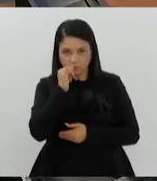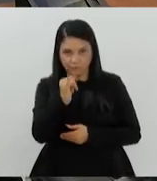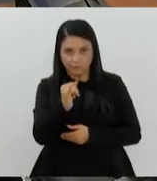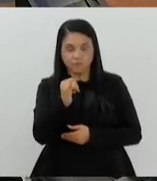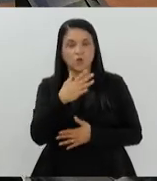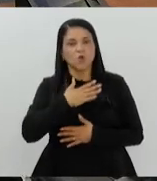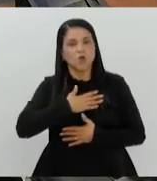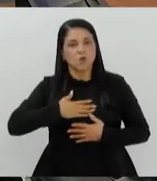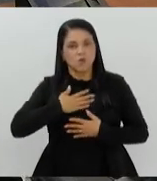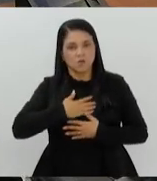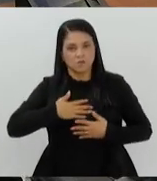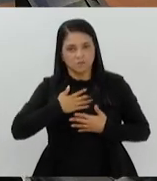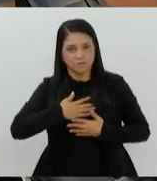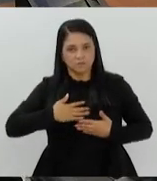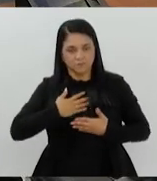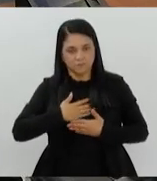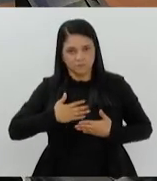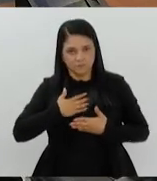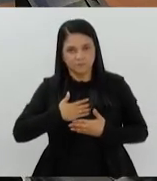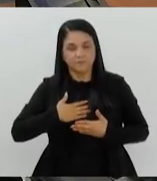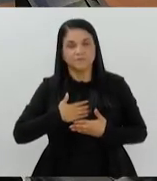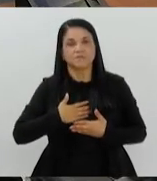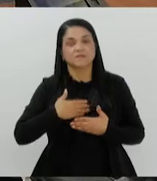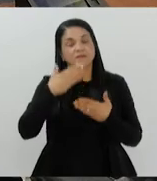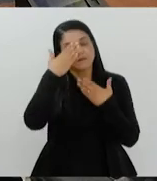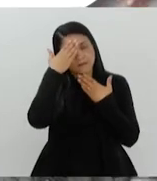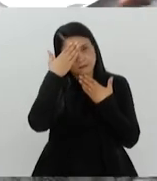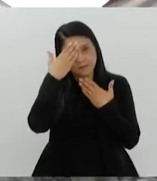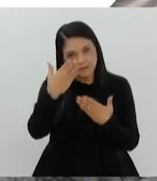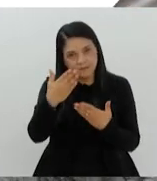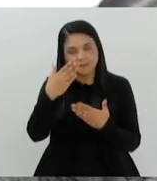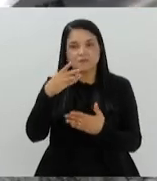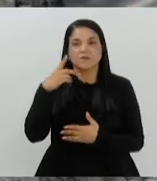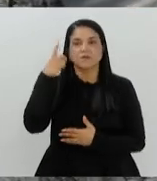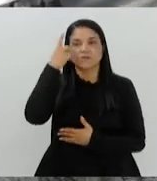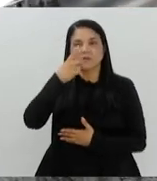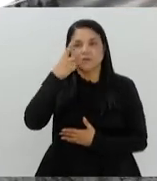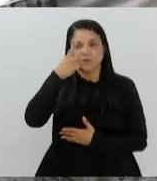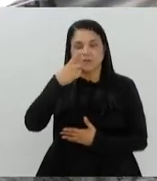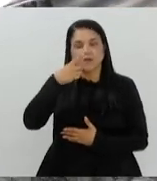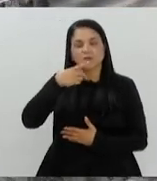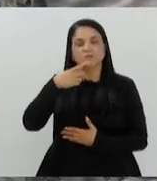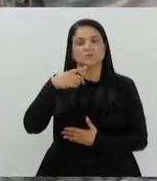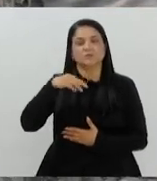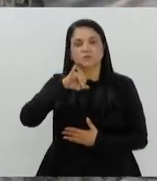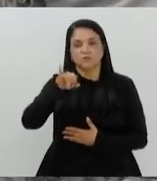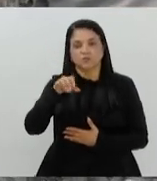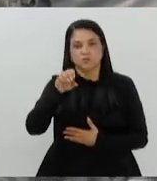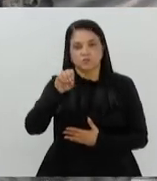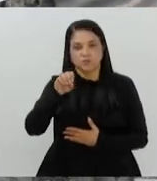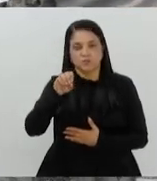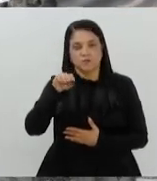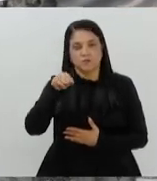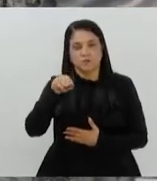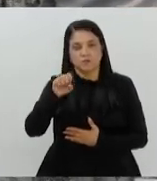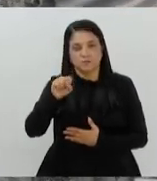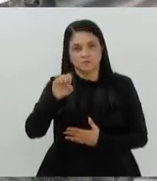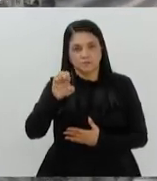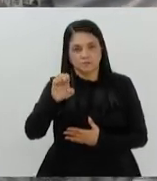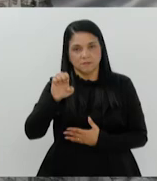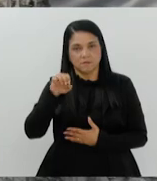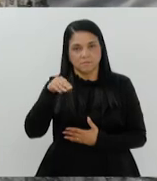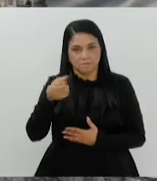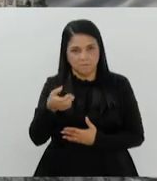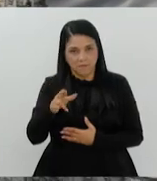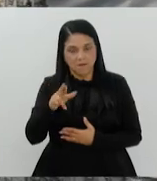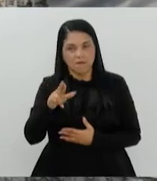gostaria, em primeiro lugar, de agradecer ao deputado professor Josemar pela autoria. Esse